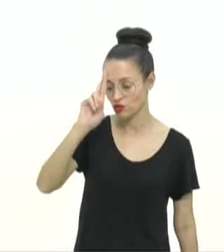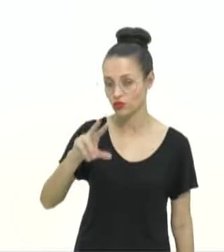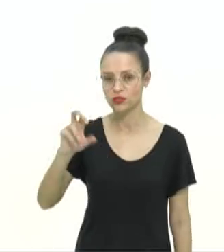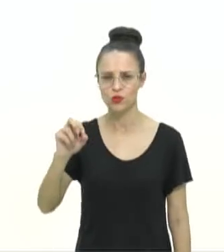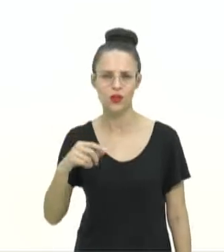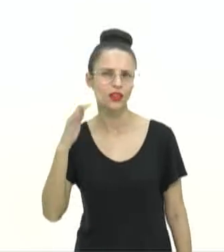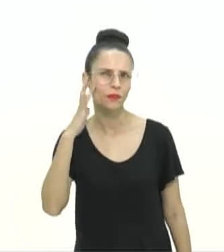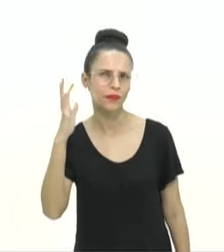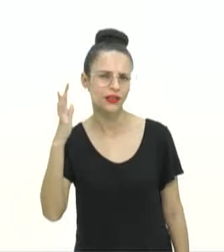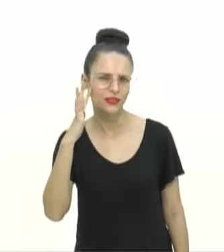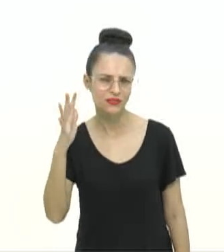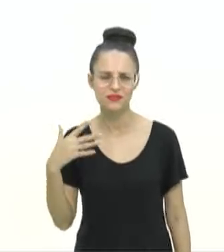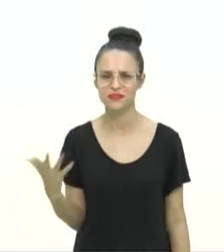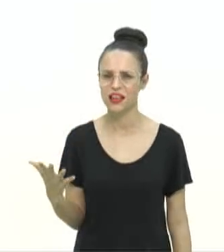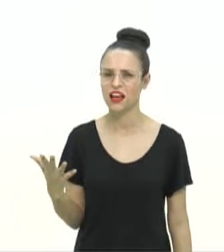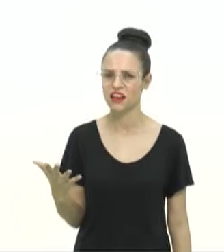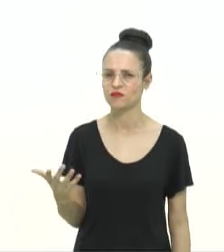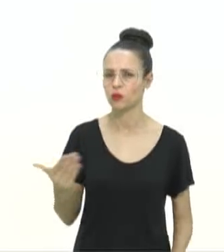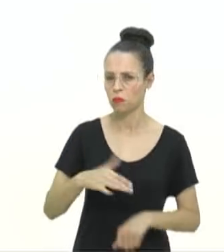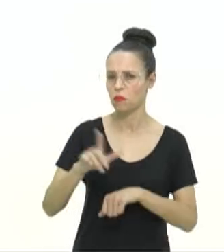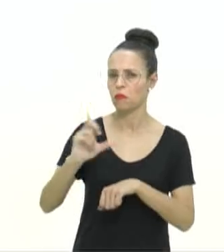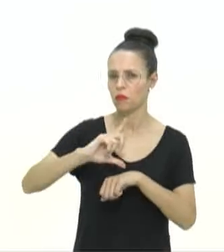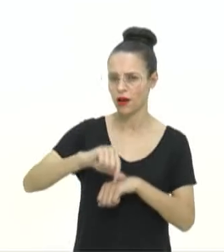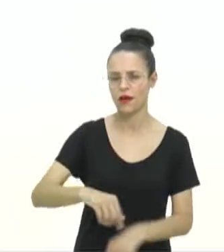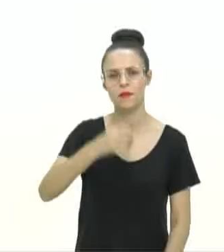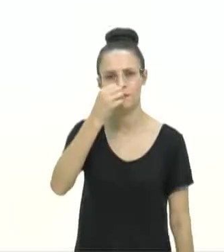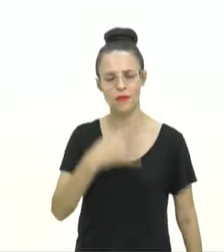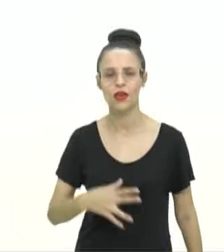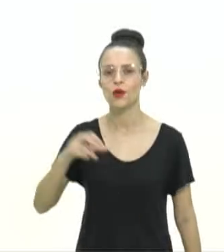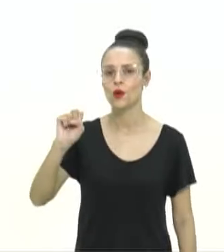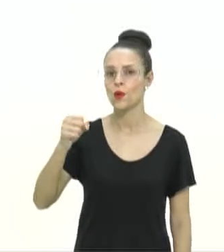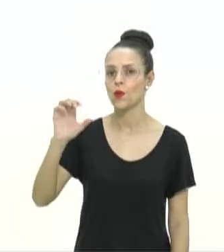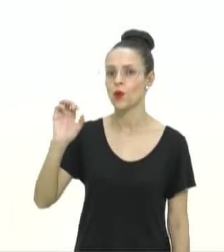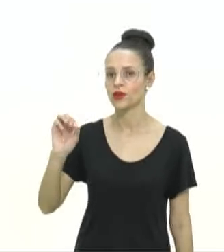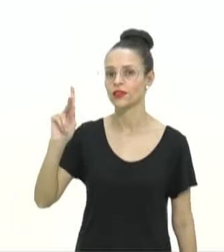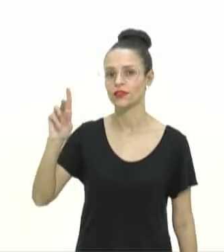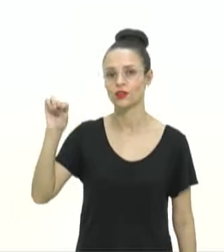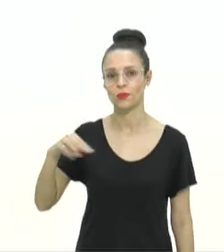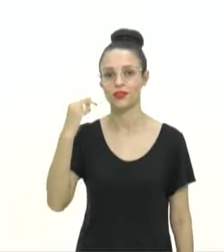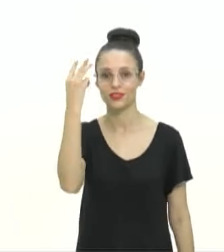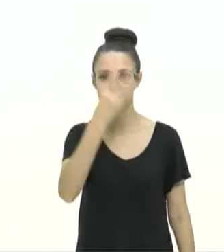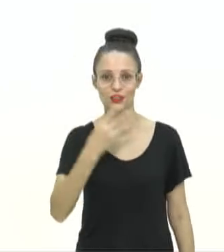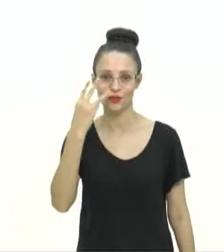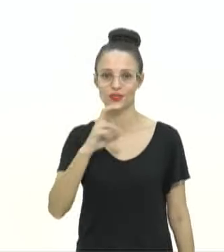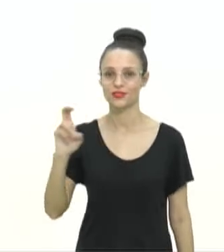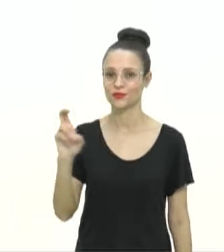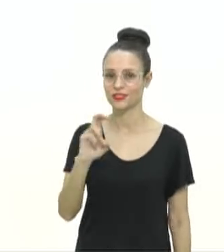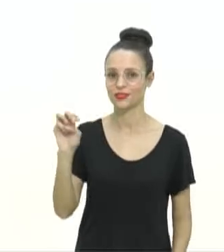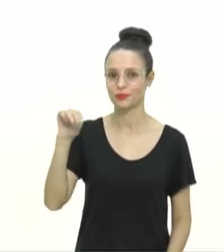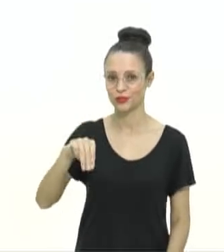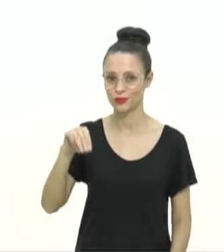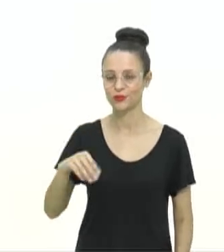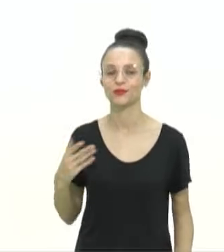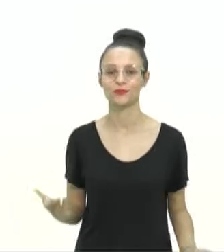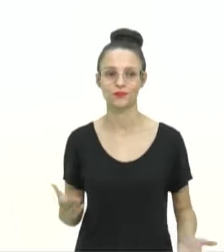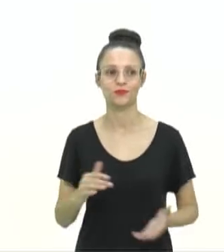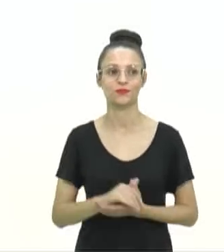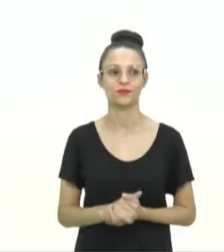tarde. Fomos muito bem nesta pedalada, 80 quilômetros em 3 horas e 55 minutos.